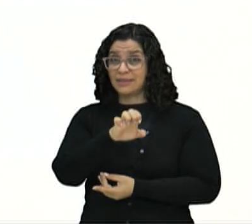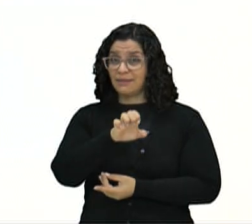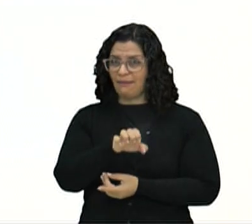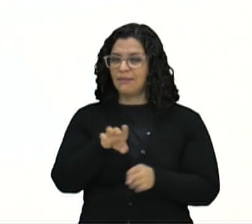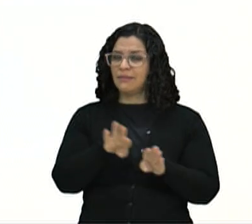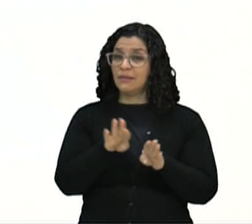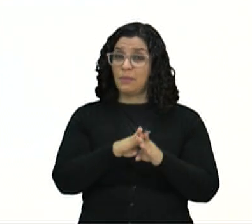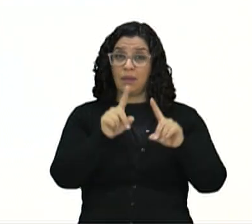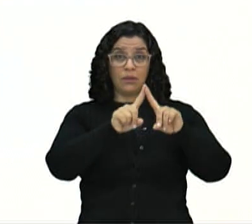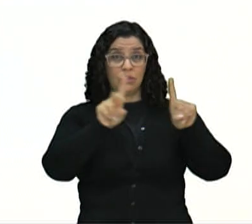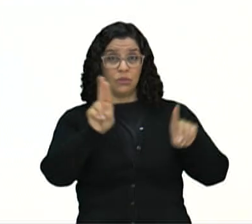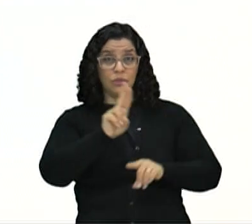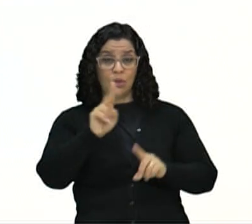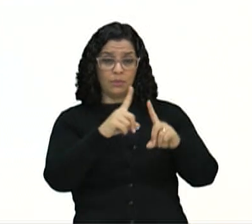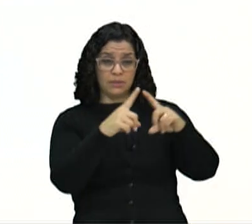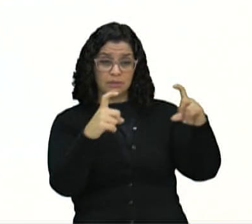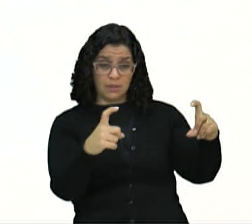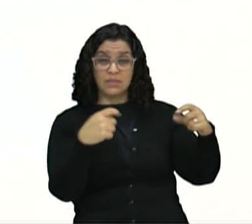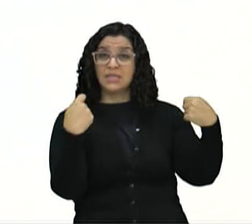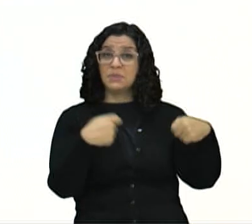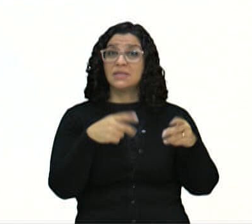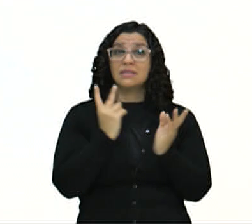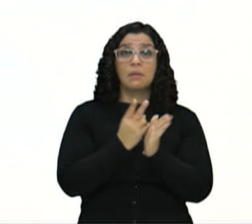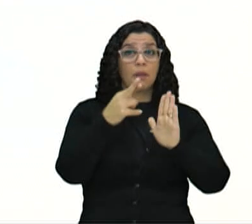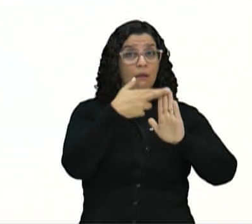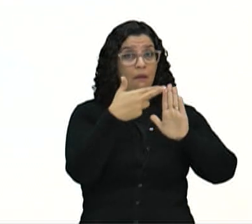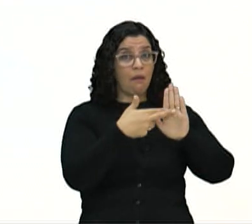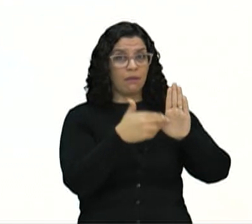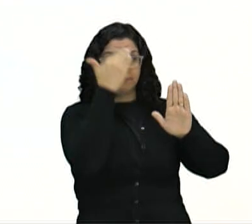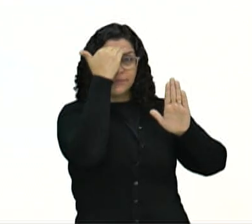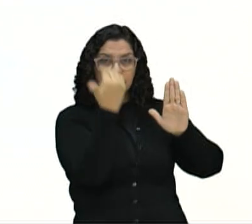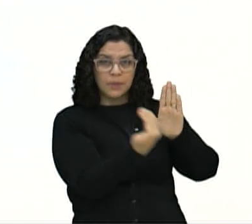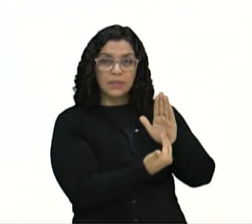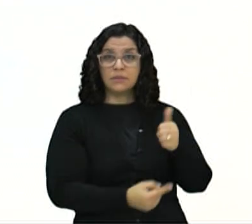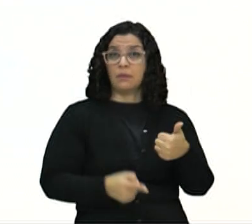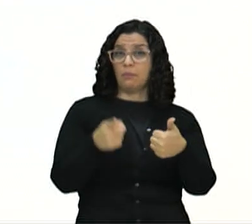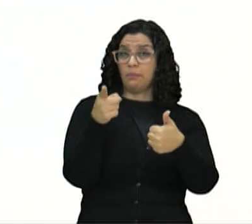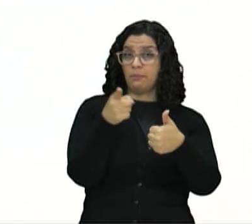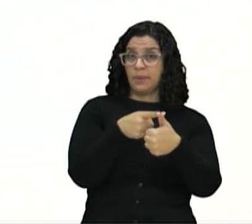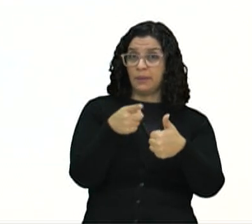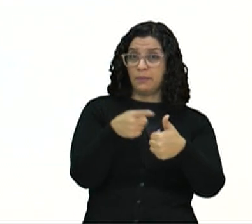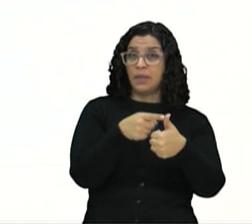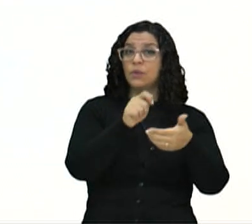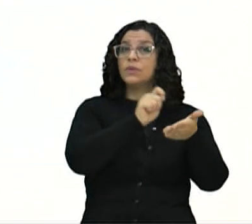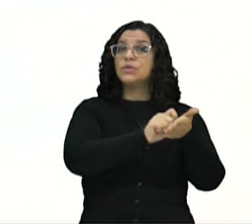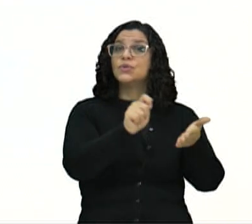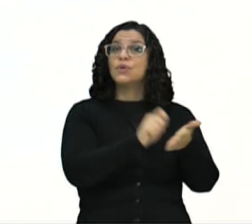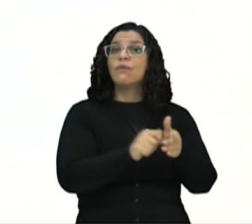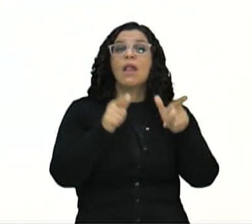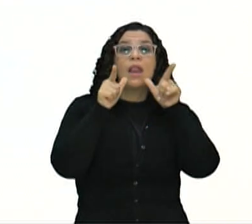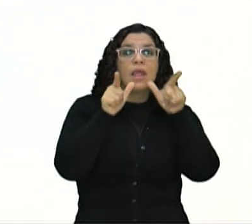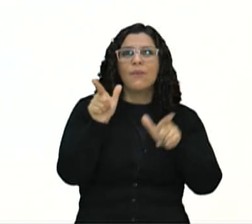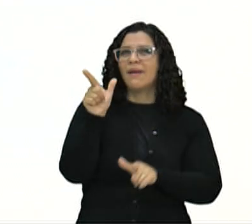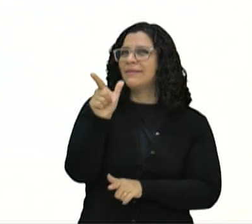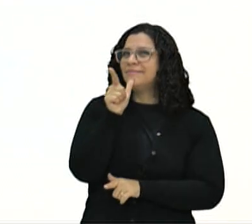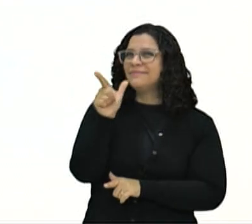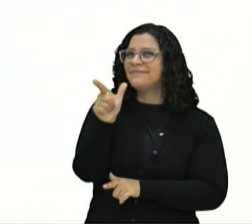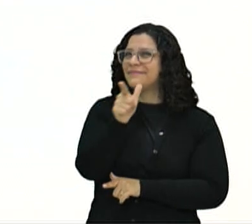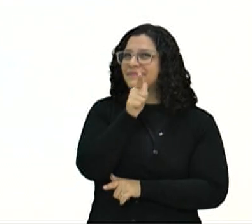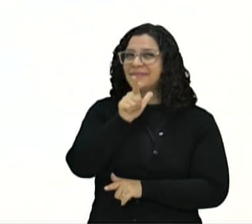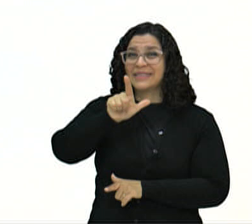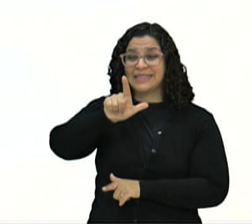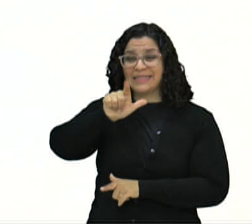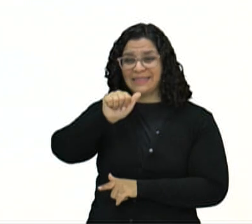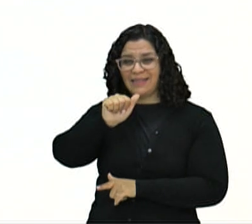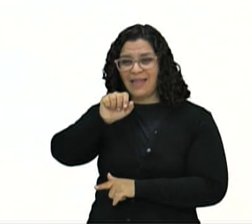nome científico, ele deve seguir regras. A primeira delas deve ser escrito em latim, usando esta